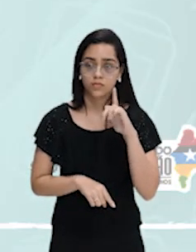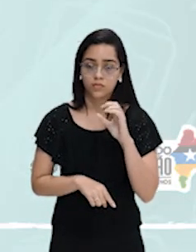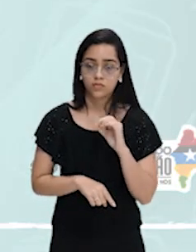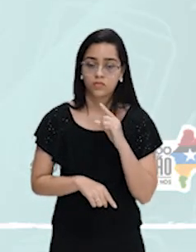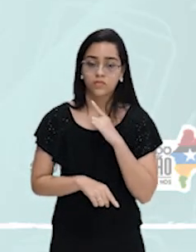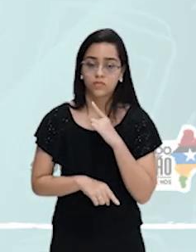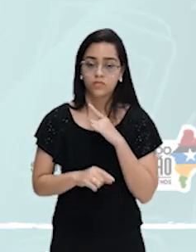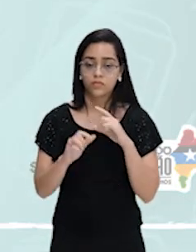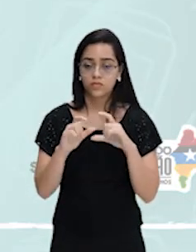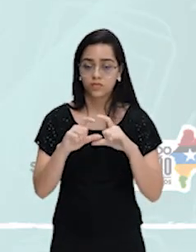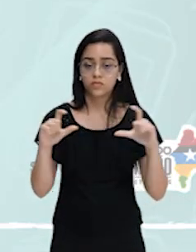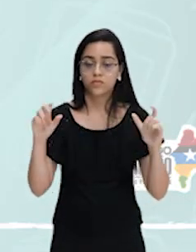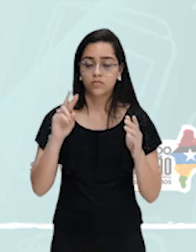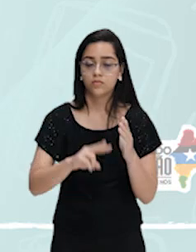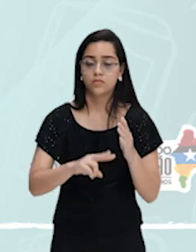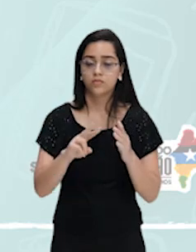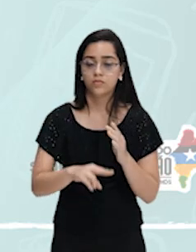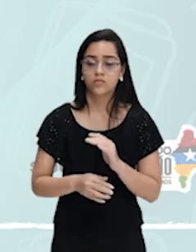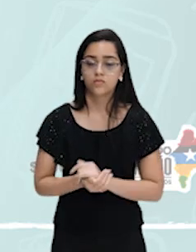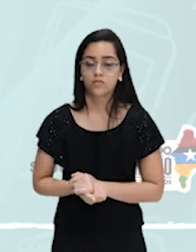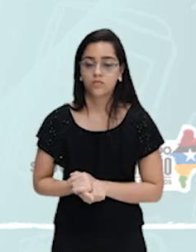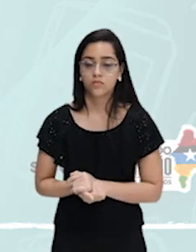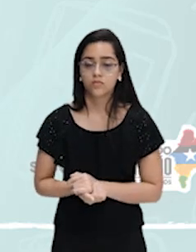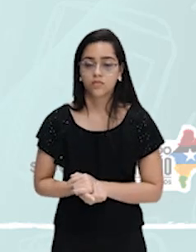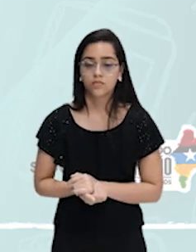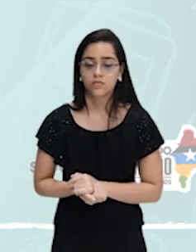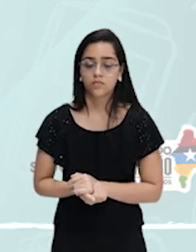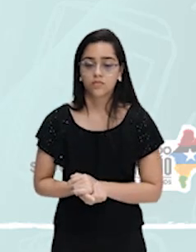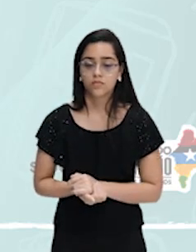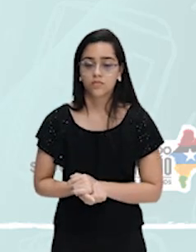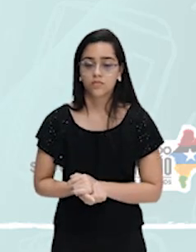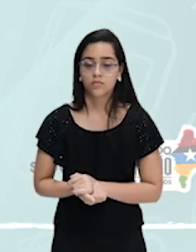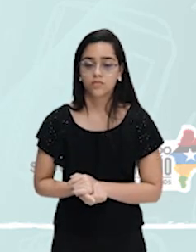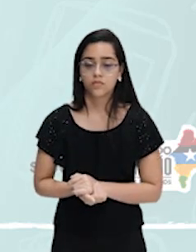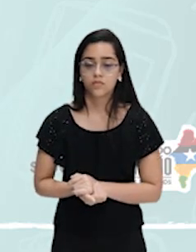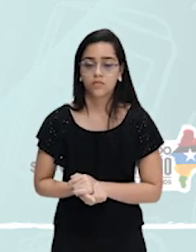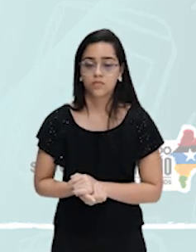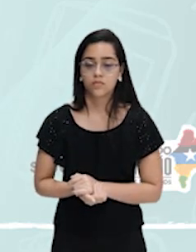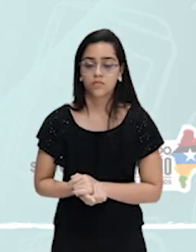paralelo ao Equador Celeste. É também chamado de círculo